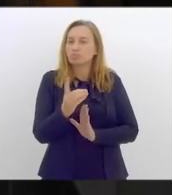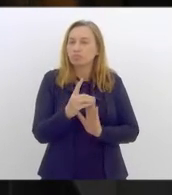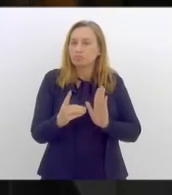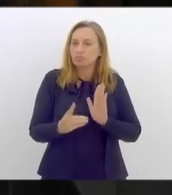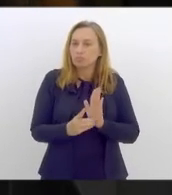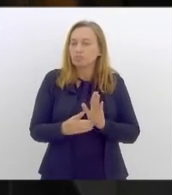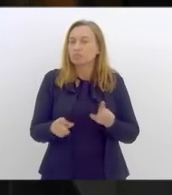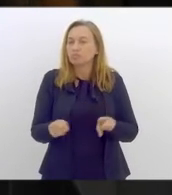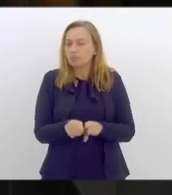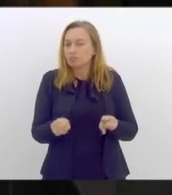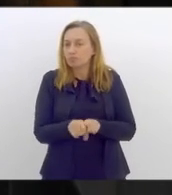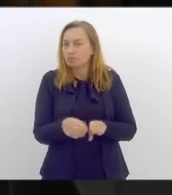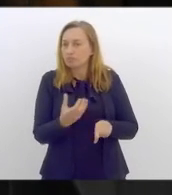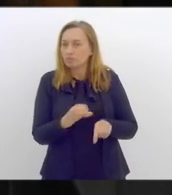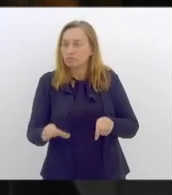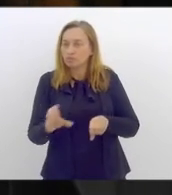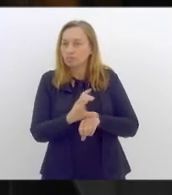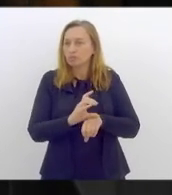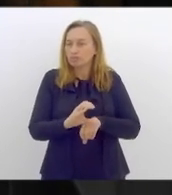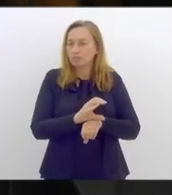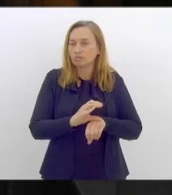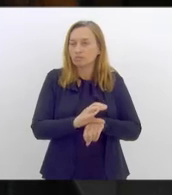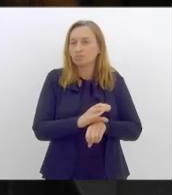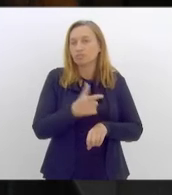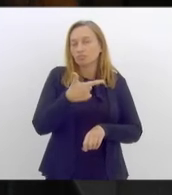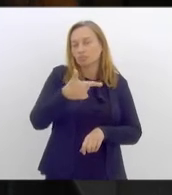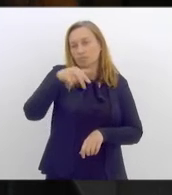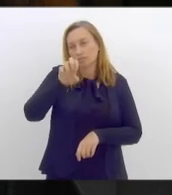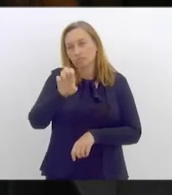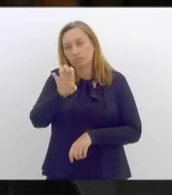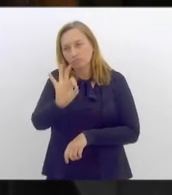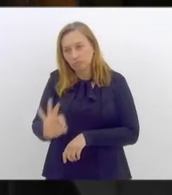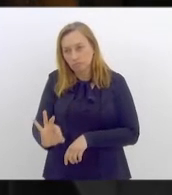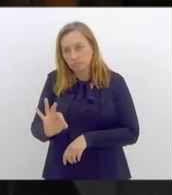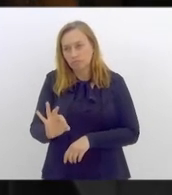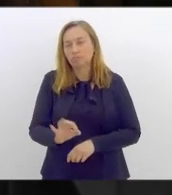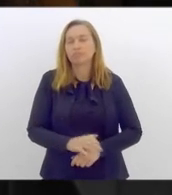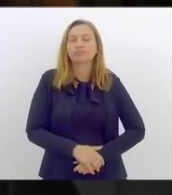constitucional 25% nessa alíquota